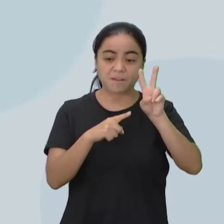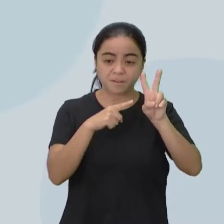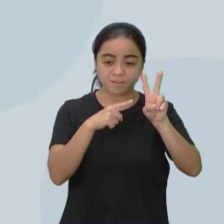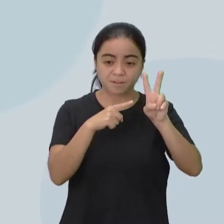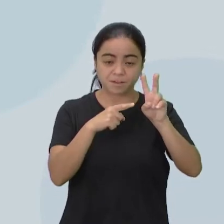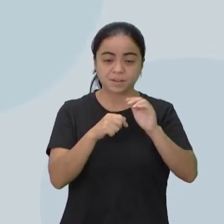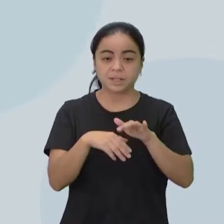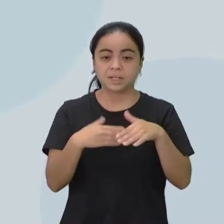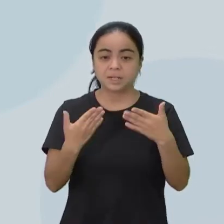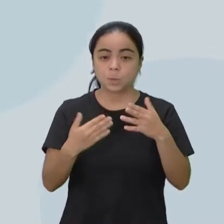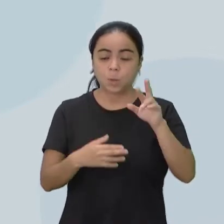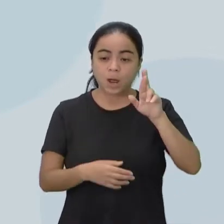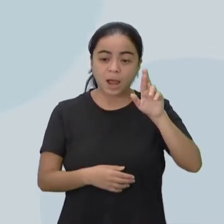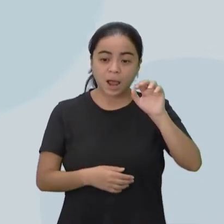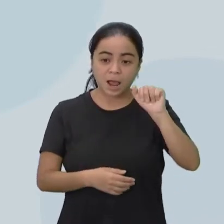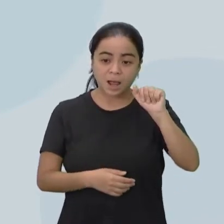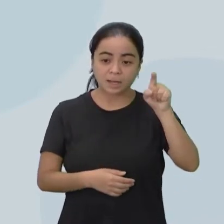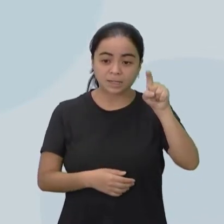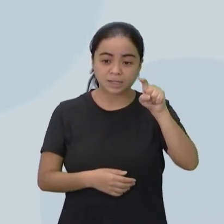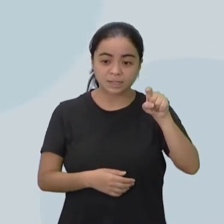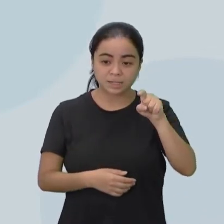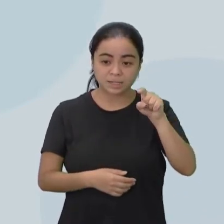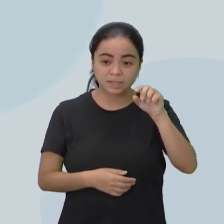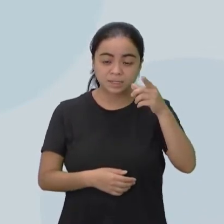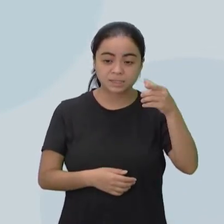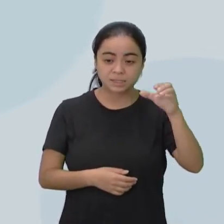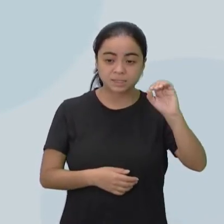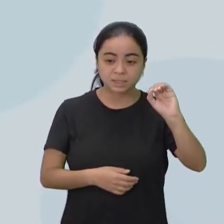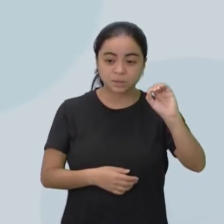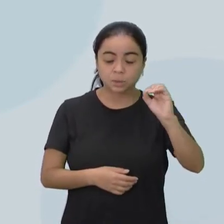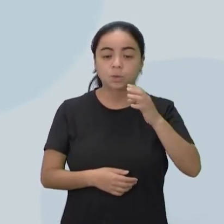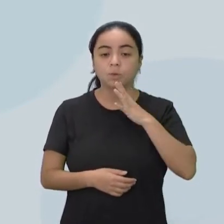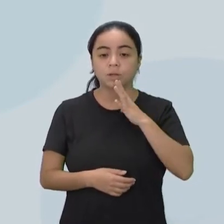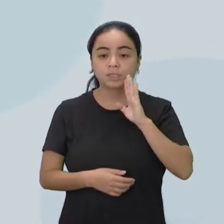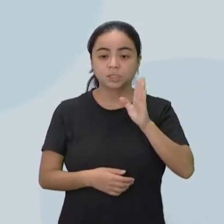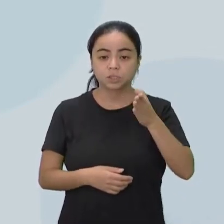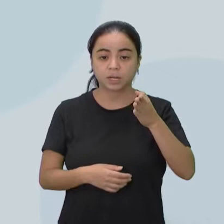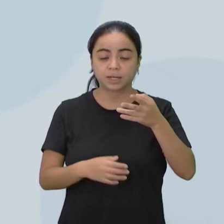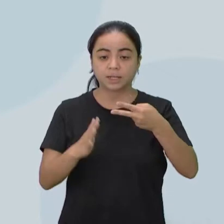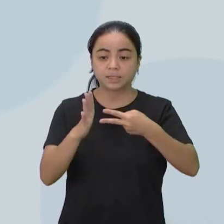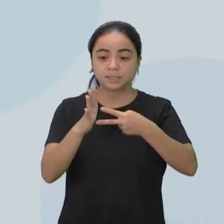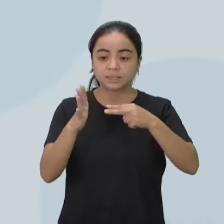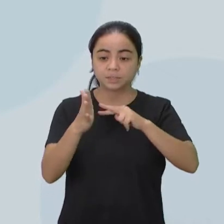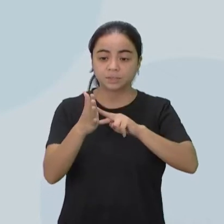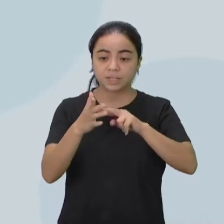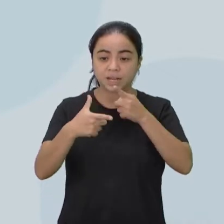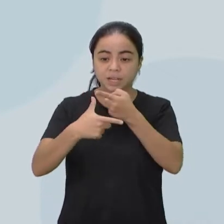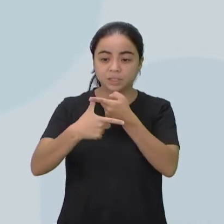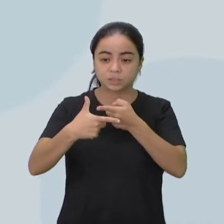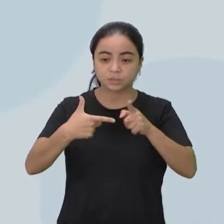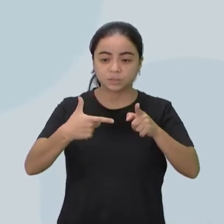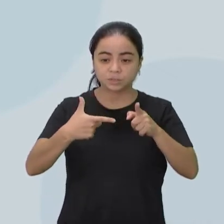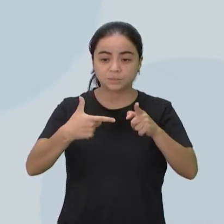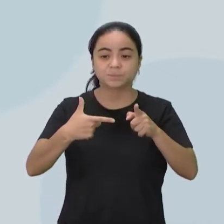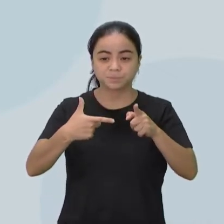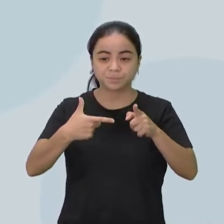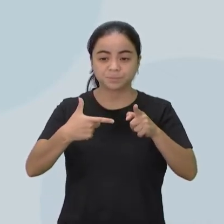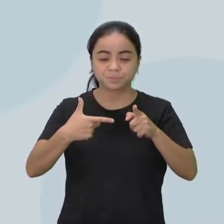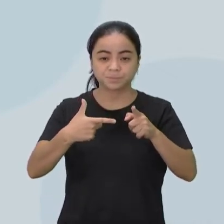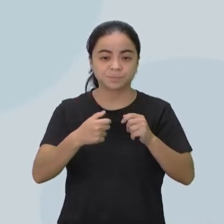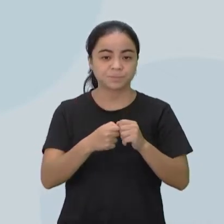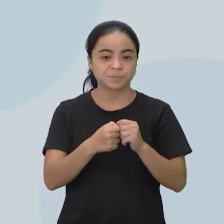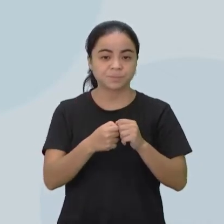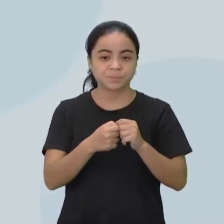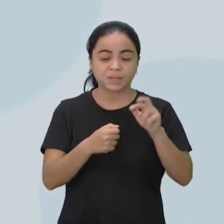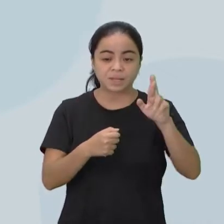razão também vocês já devem ter estudado anteriormente, significa uma divisão, não é isso? É a razão,